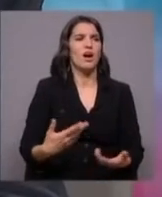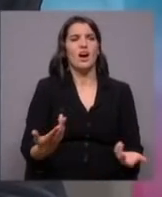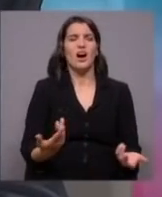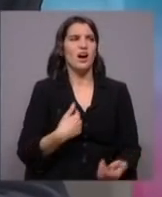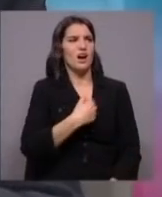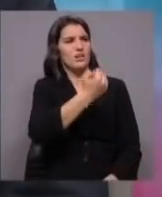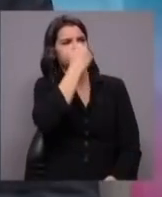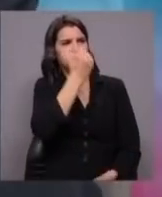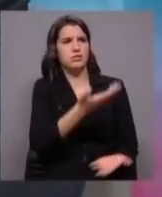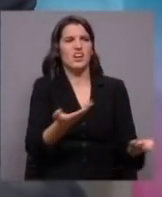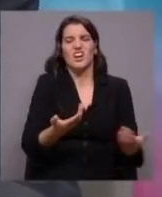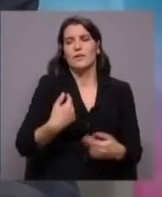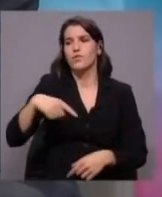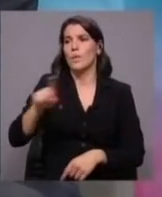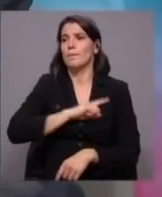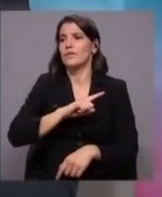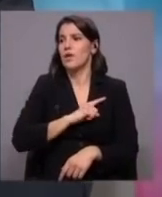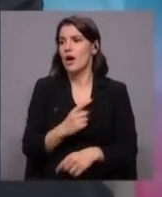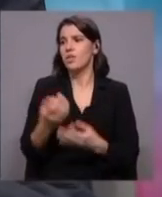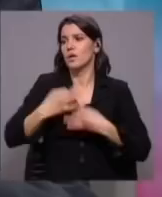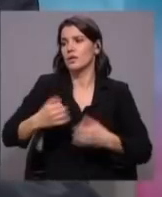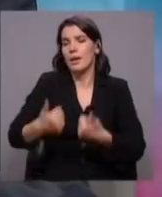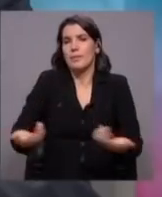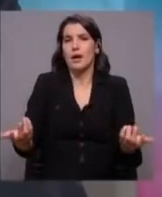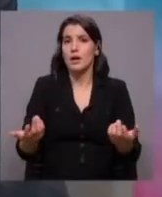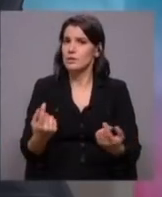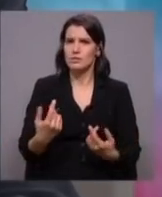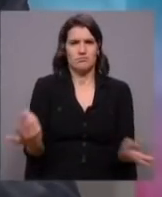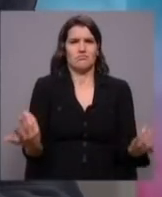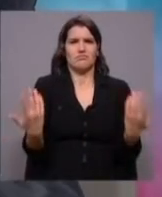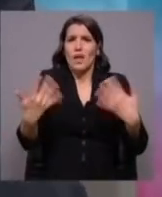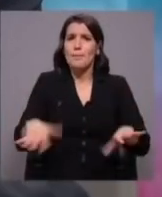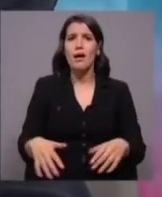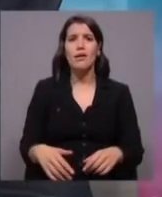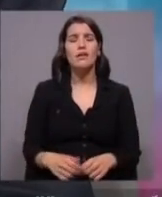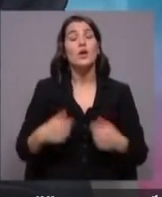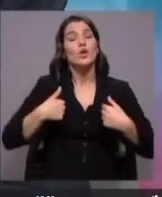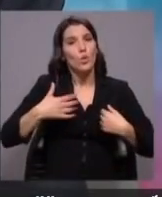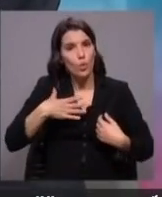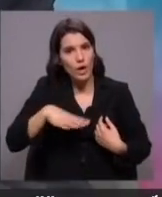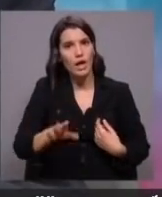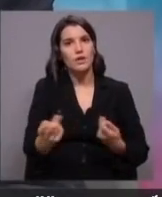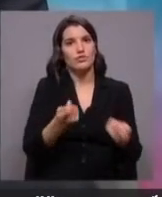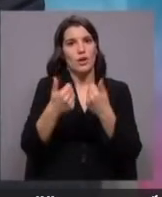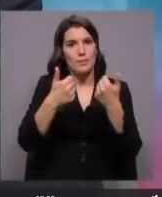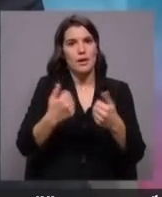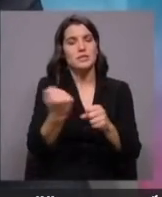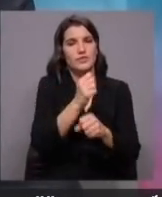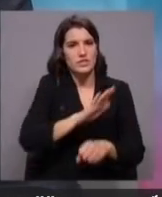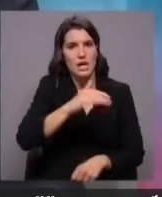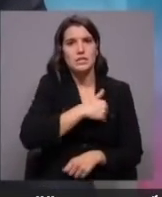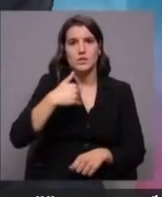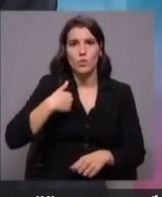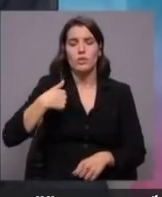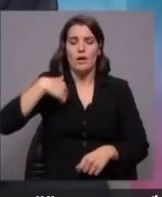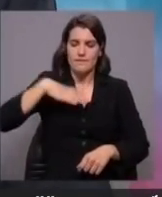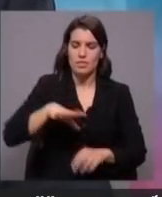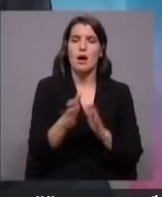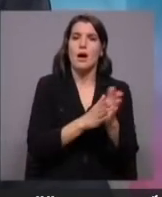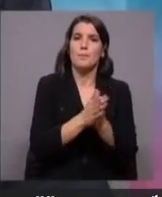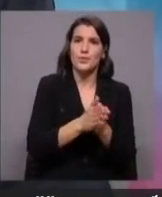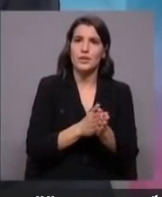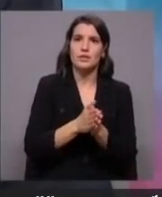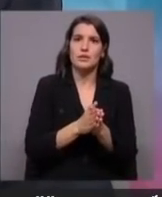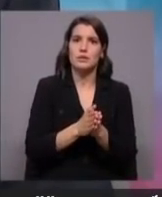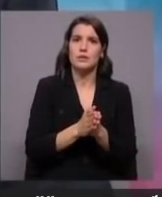conseguem tratar devidamente. Alguma coisa está mal. Portanto, eu quero... gerir. Ah, vem do teu pai. Quanto é que o teu pai desconta do ordenado? Miguel,